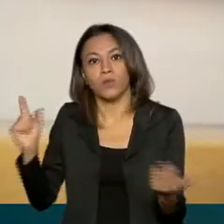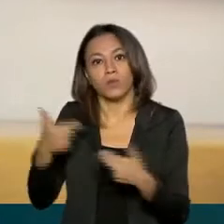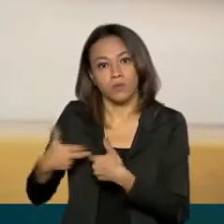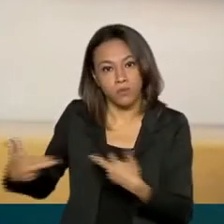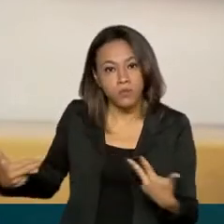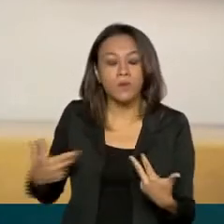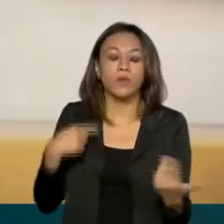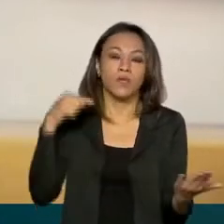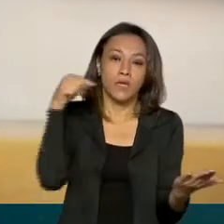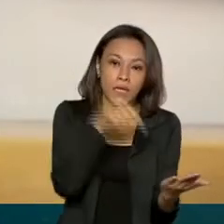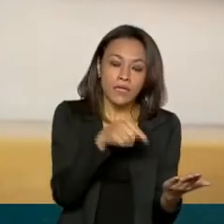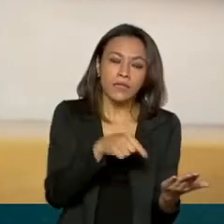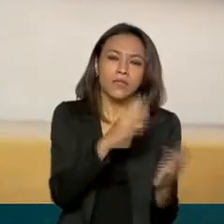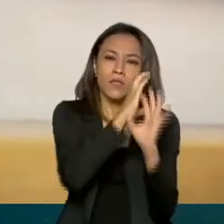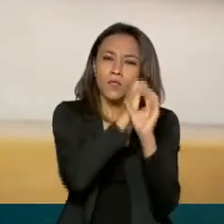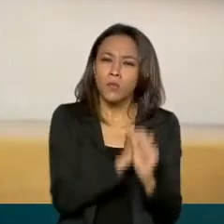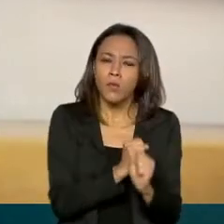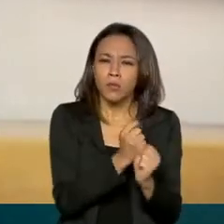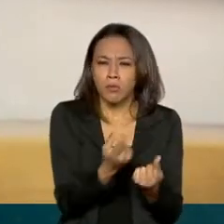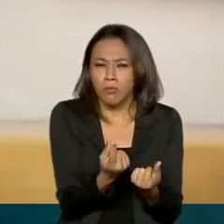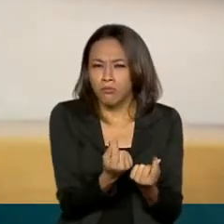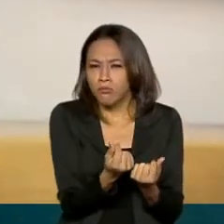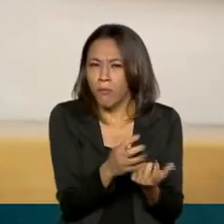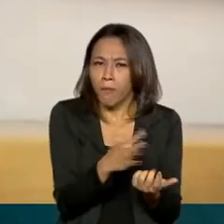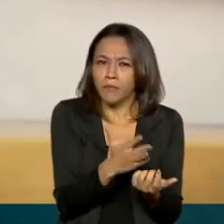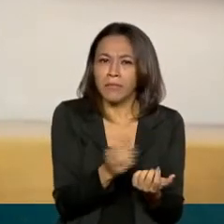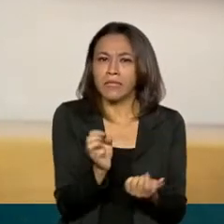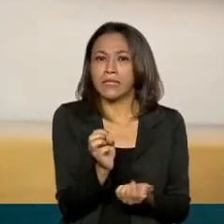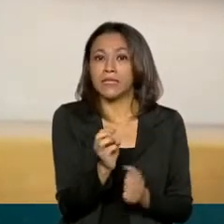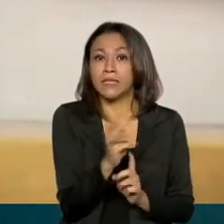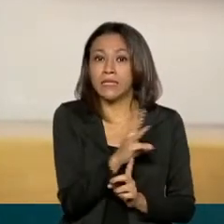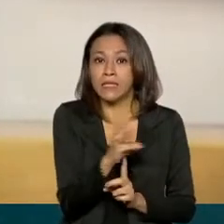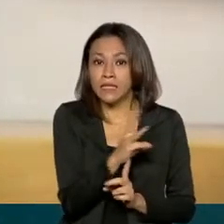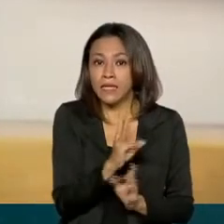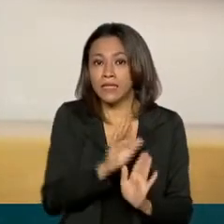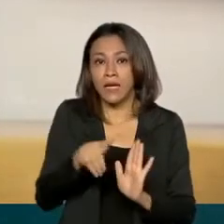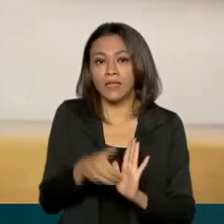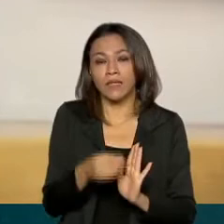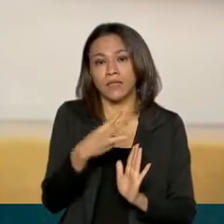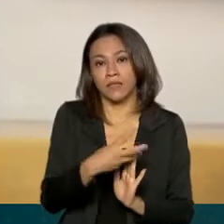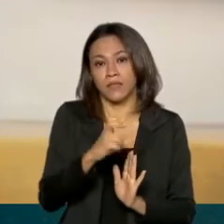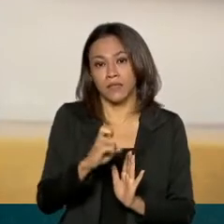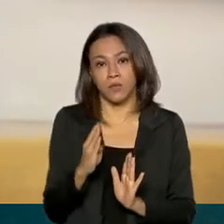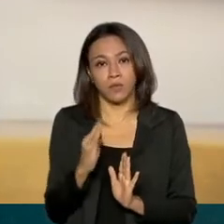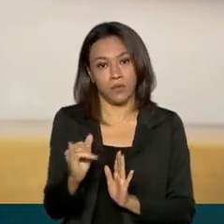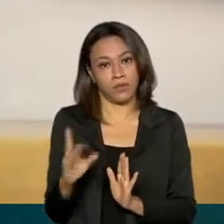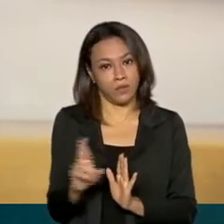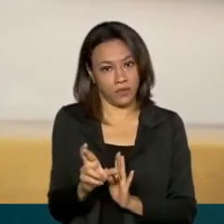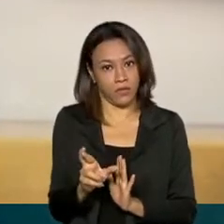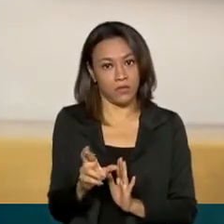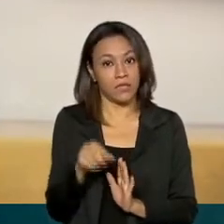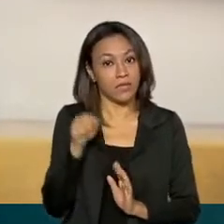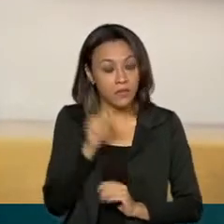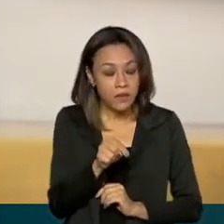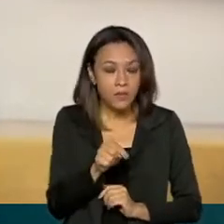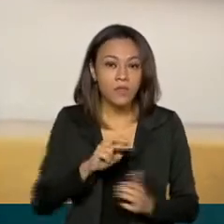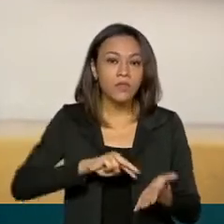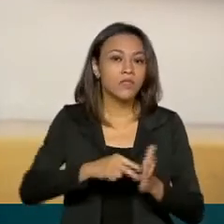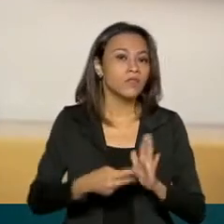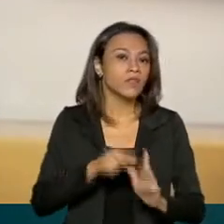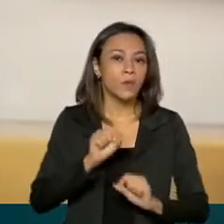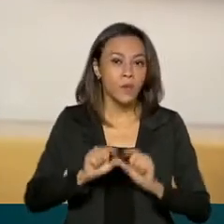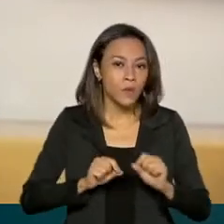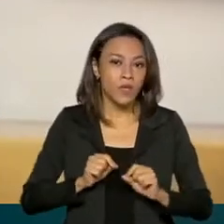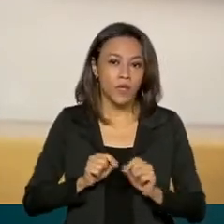em cálculos preliminares, estimamos em algo em torno de 33 a 35 bilhões de reais. O que demandaria, nesse